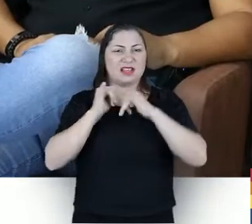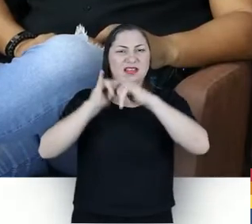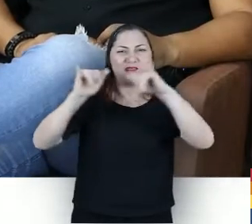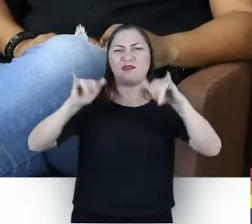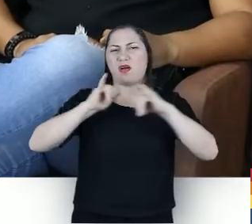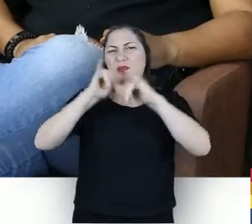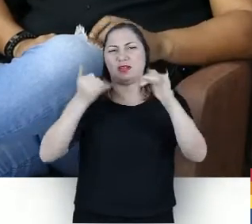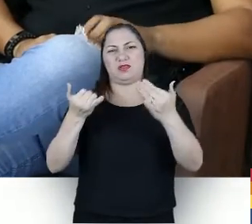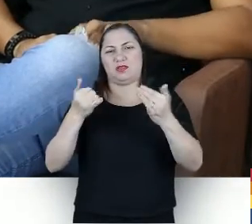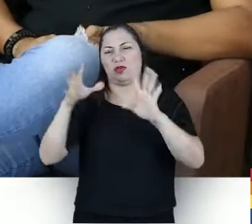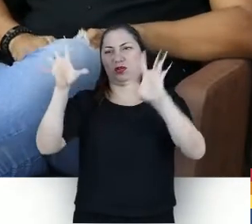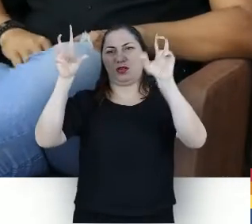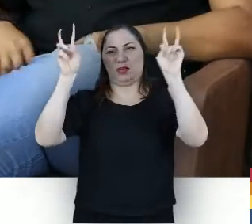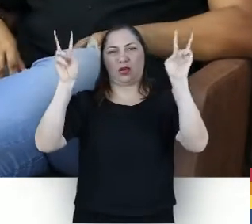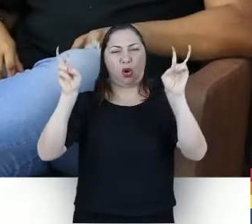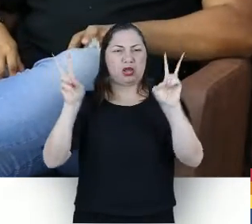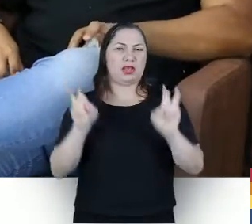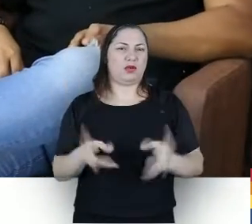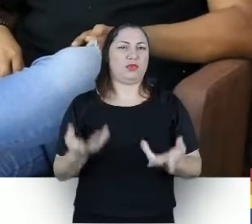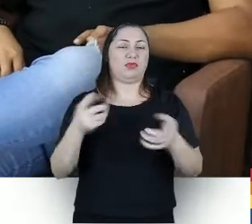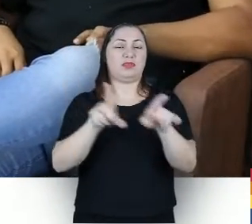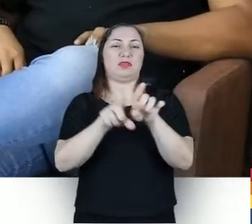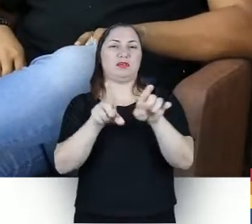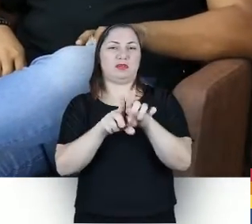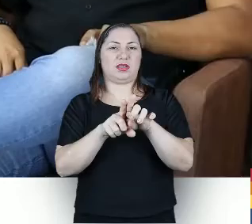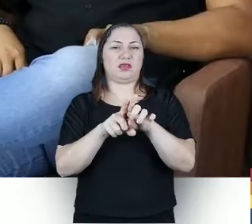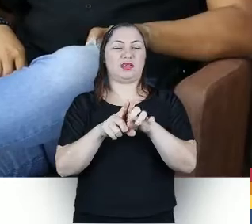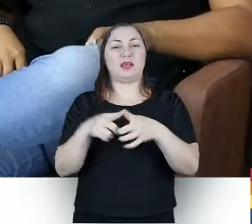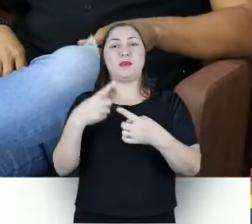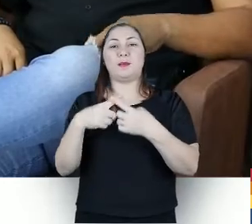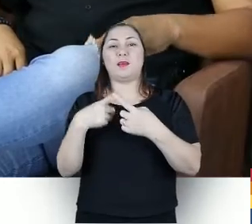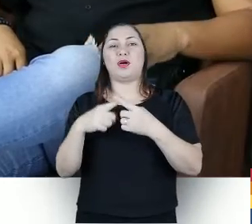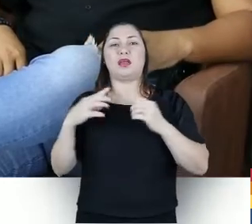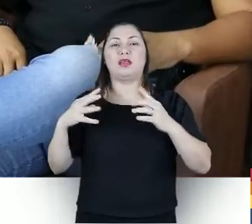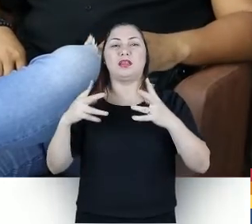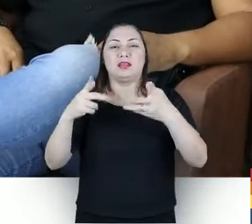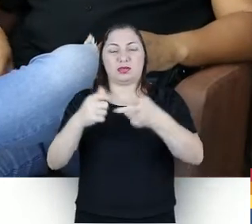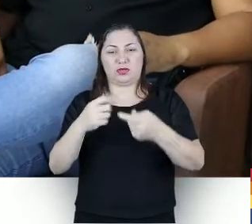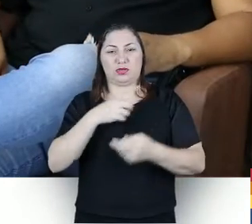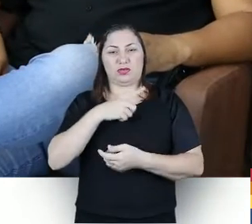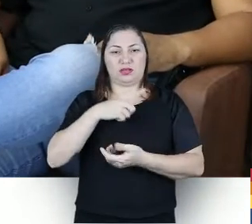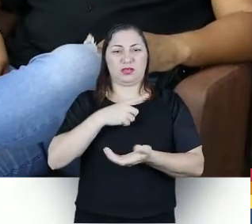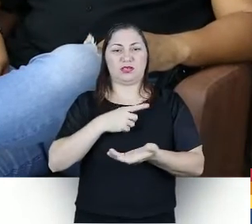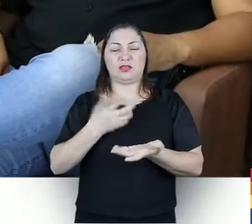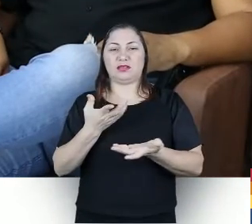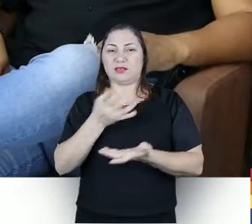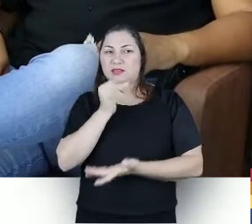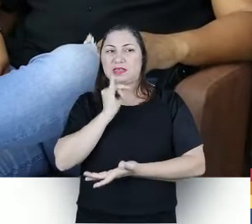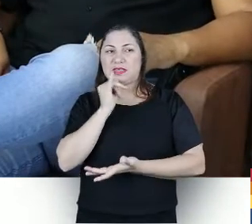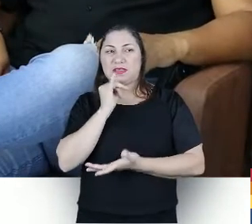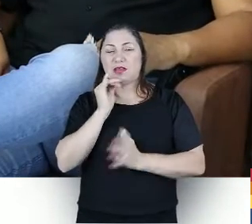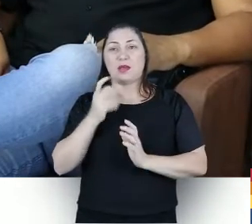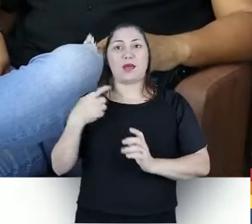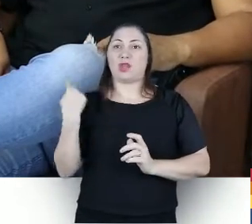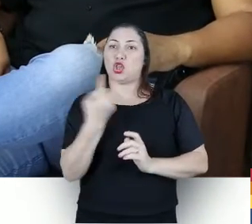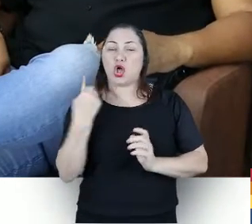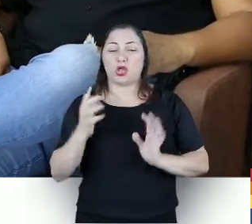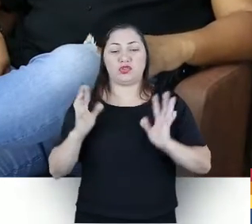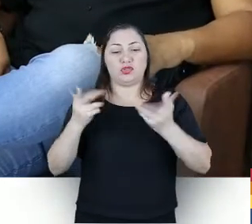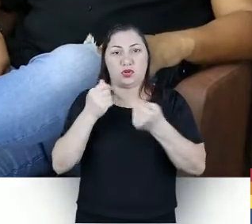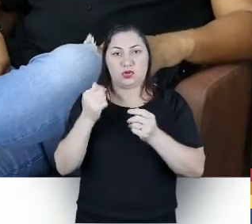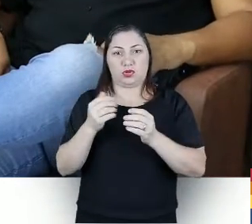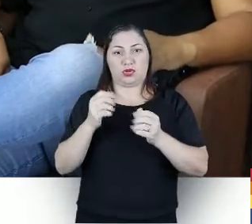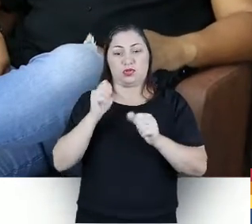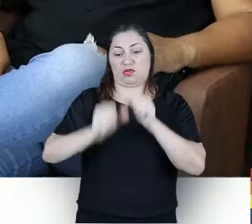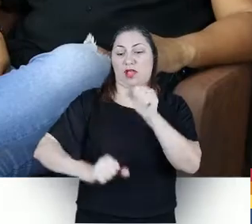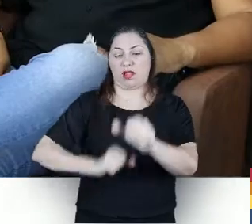acontecer, mas ela teve que acontecer e ela está acontecendo. Eu percebo que hoje eu consigo trocar muito mais